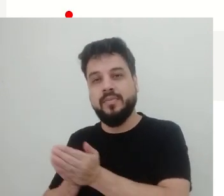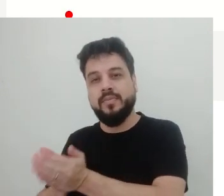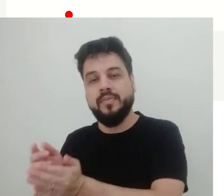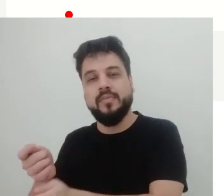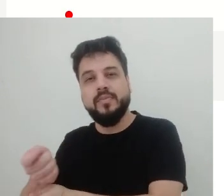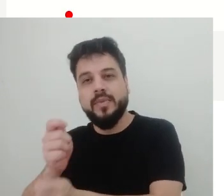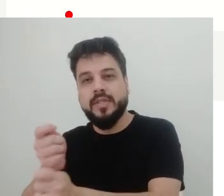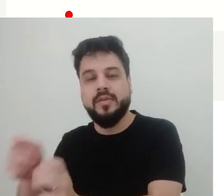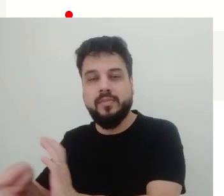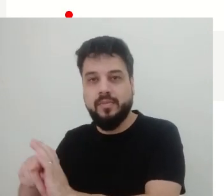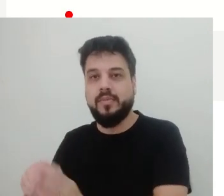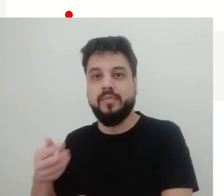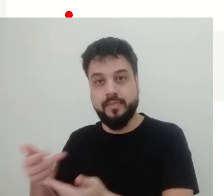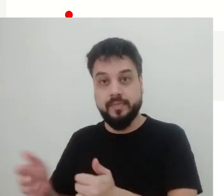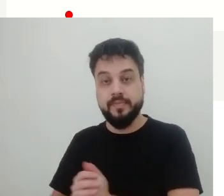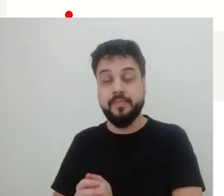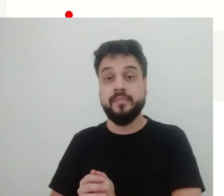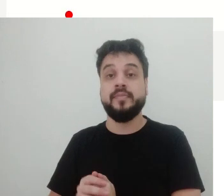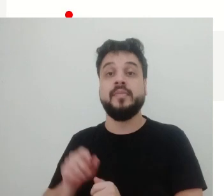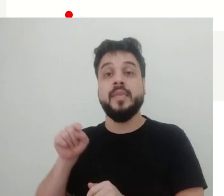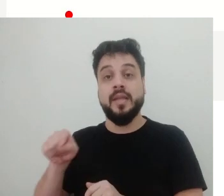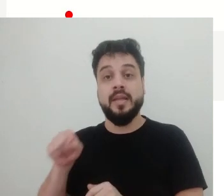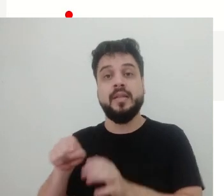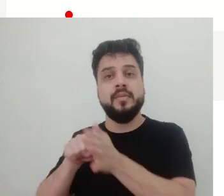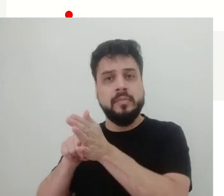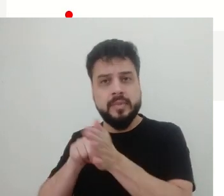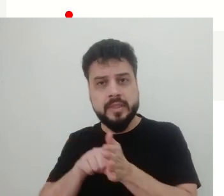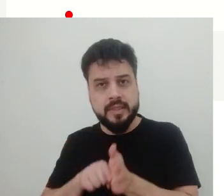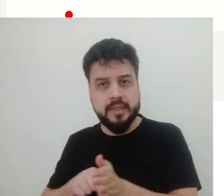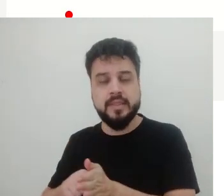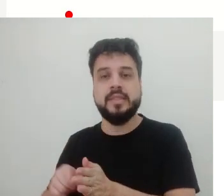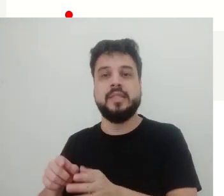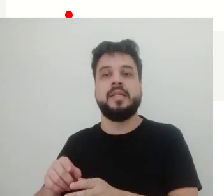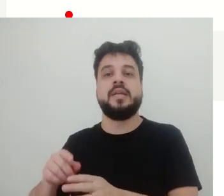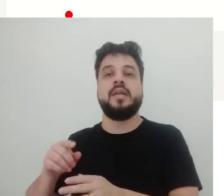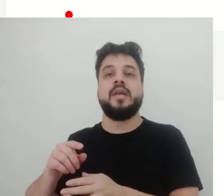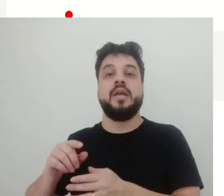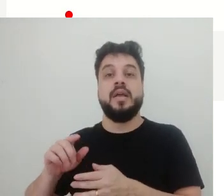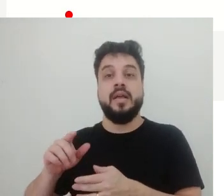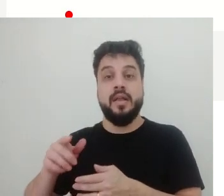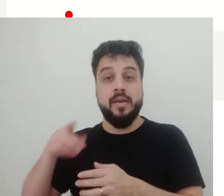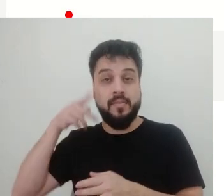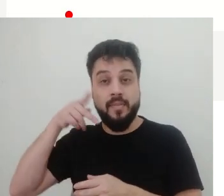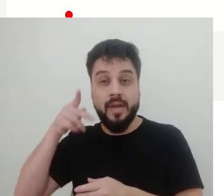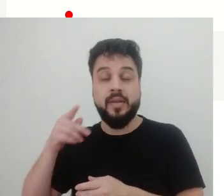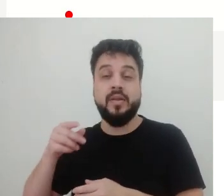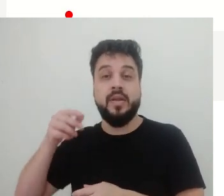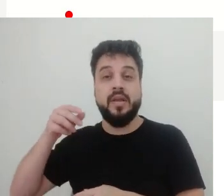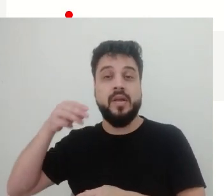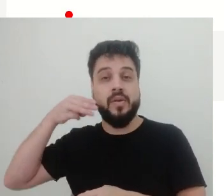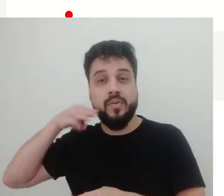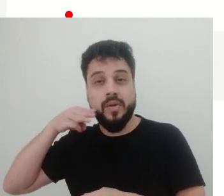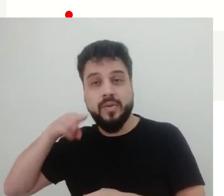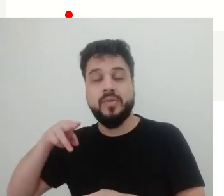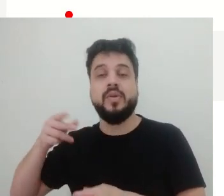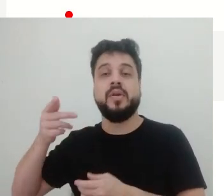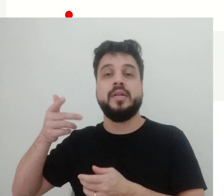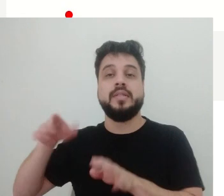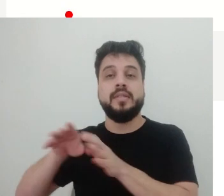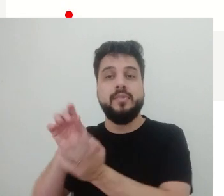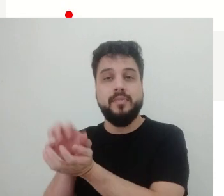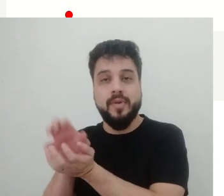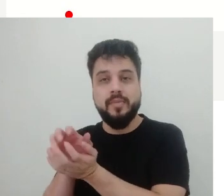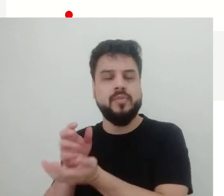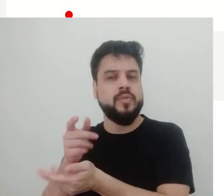de projetos em parceria com colegas de outras áreas de conhecimento, ecologia e biologia marinha, e com o IBAMA, que visaram a implementação de áreas